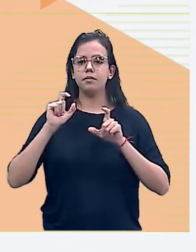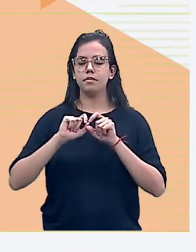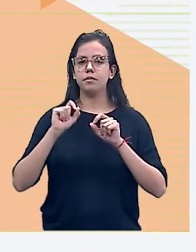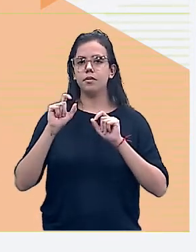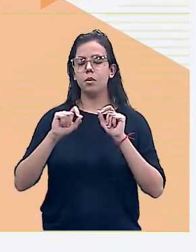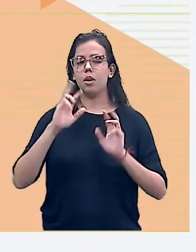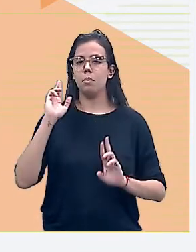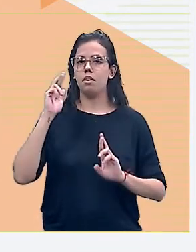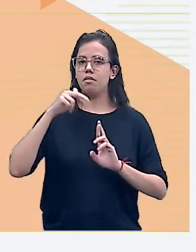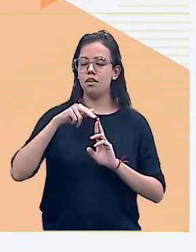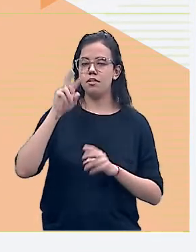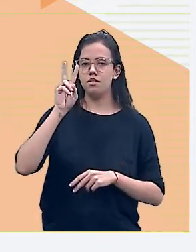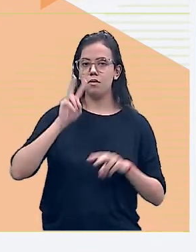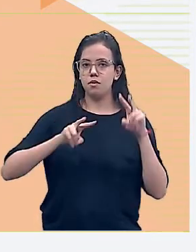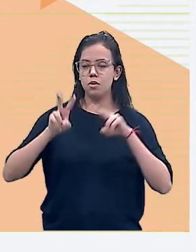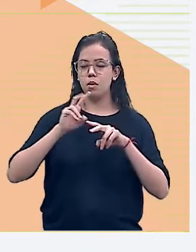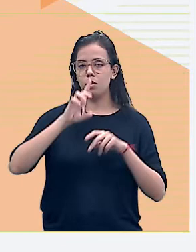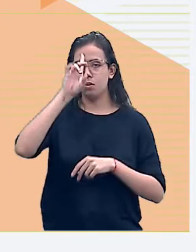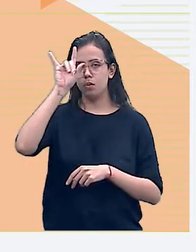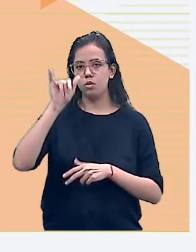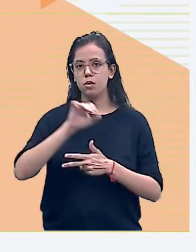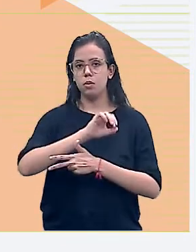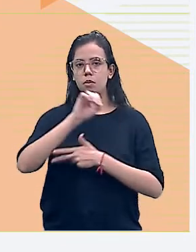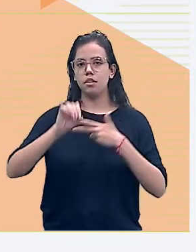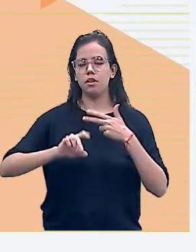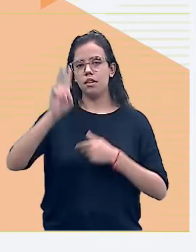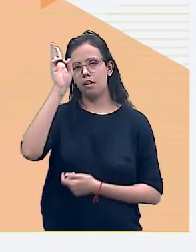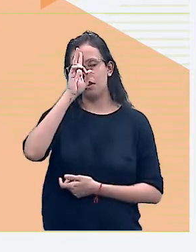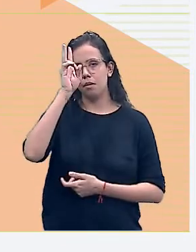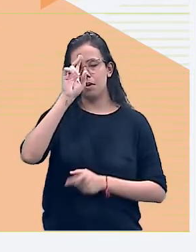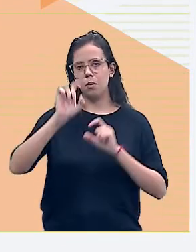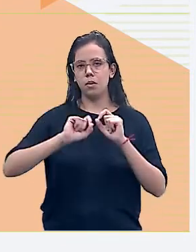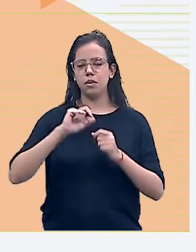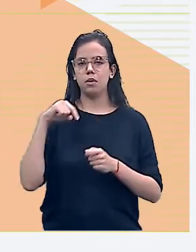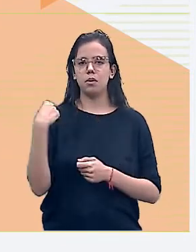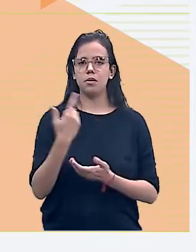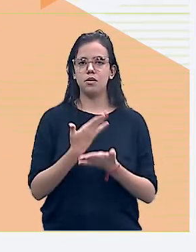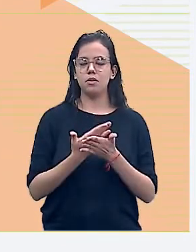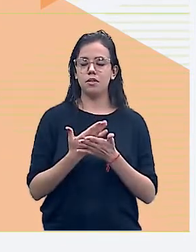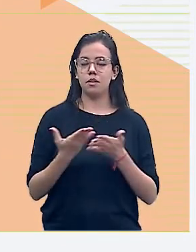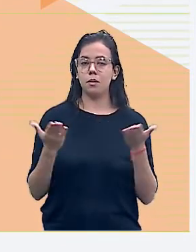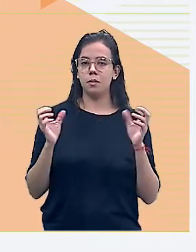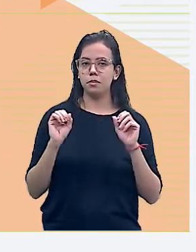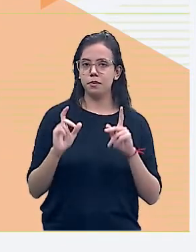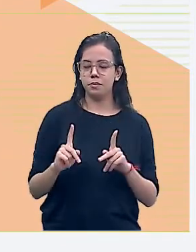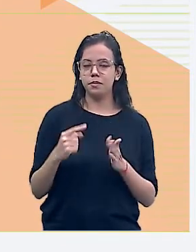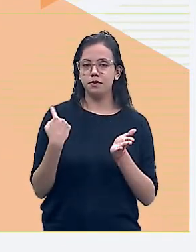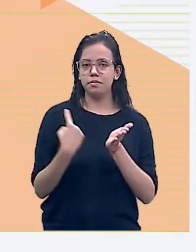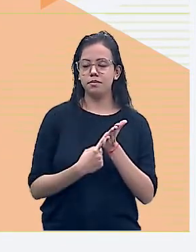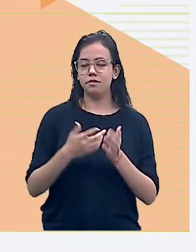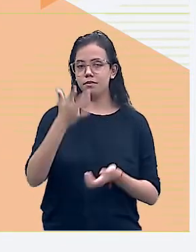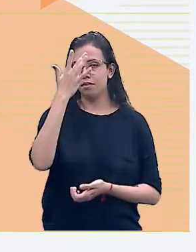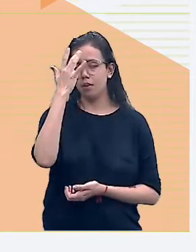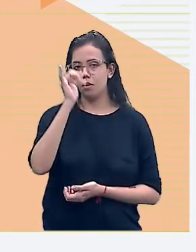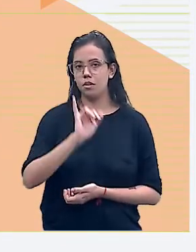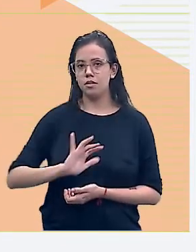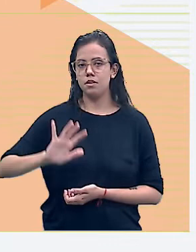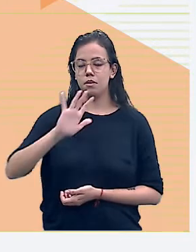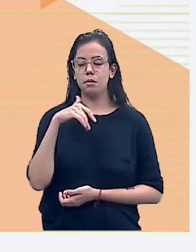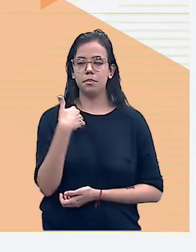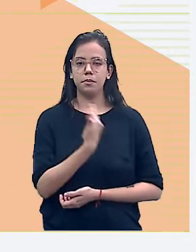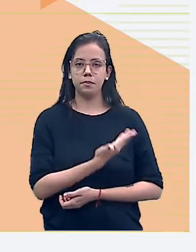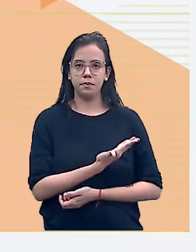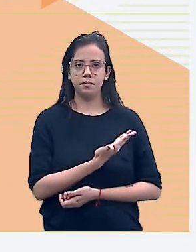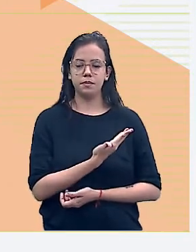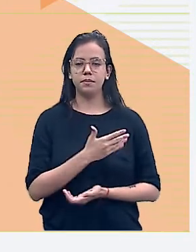uma alusão fotográfica e no dia do Enem lembrar desse repertório que a gente vai estudar aqui hoje beleza combinado grave essa imagem grava